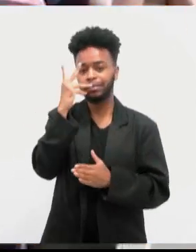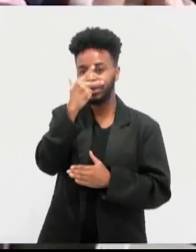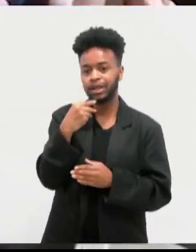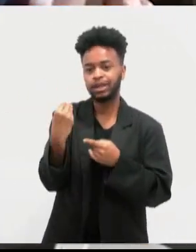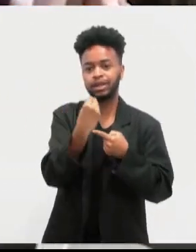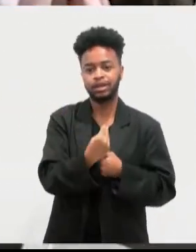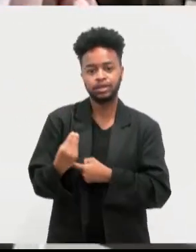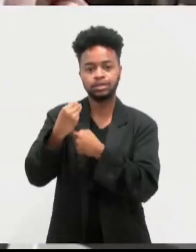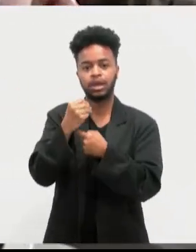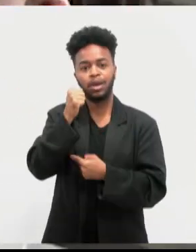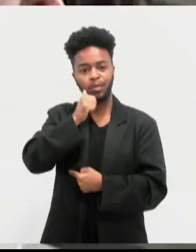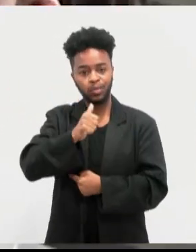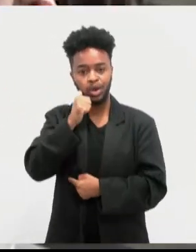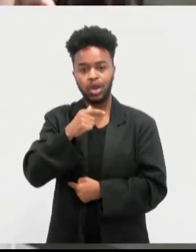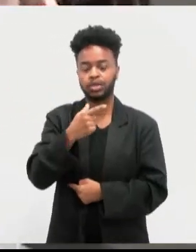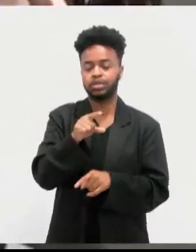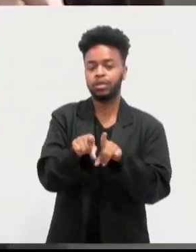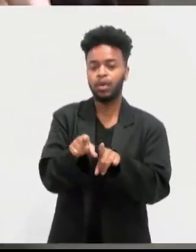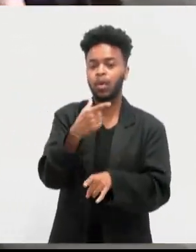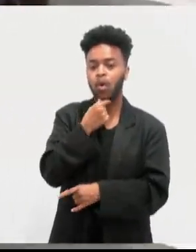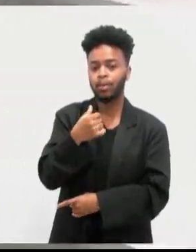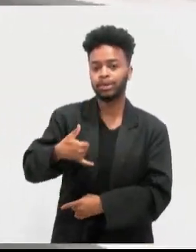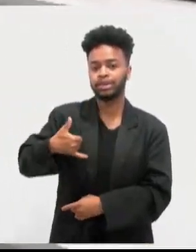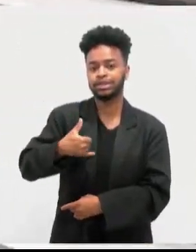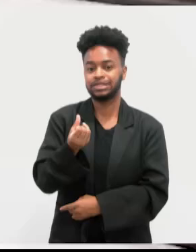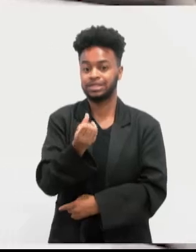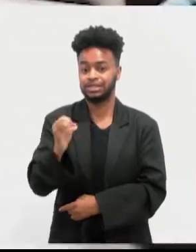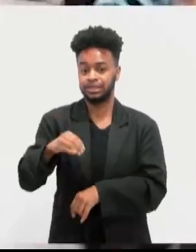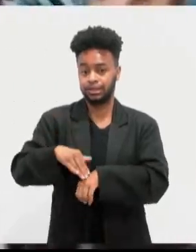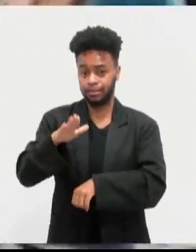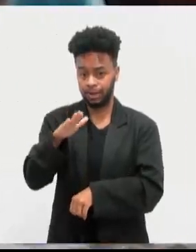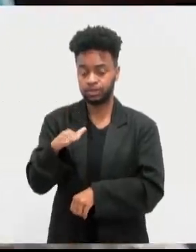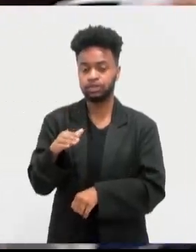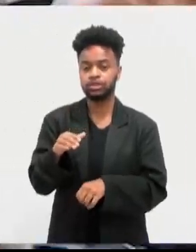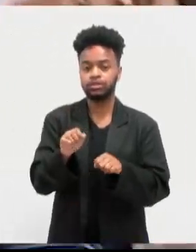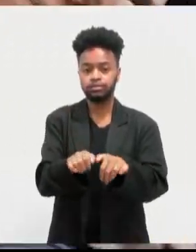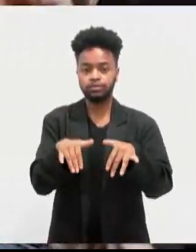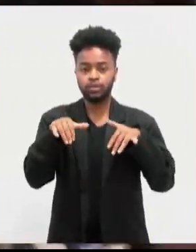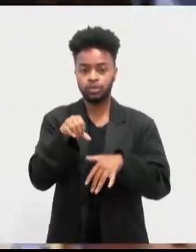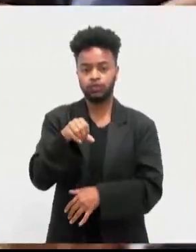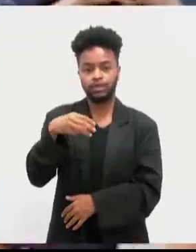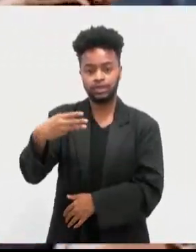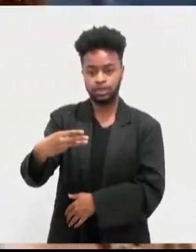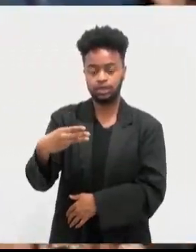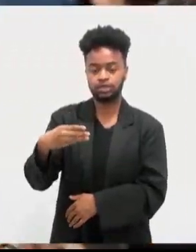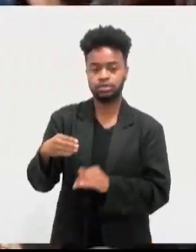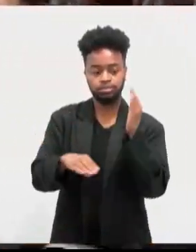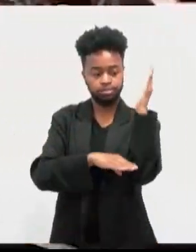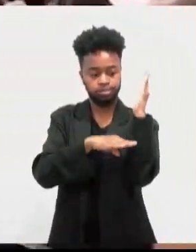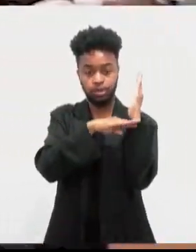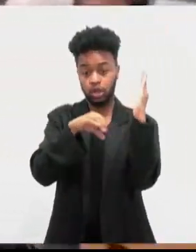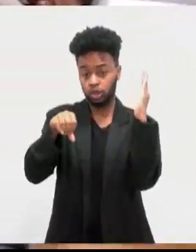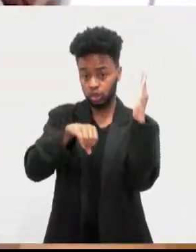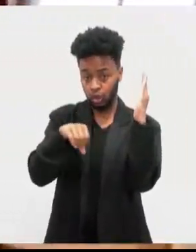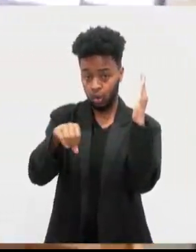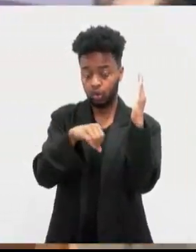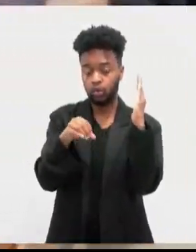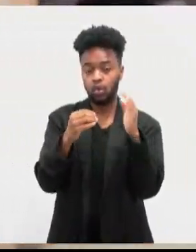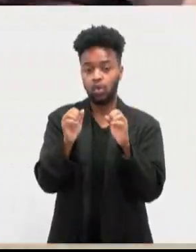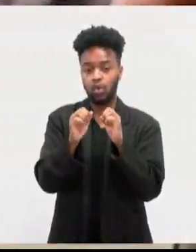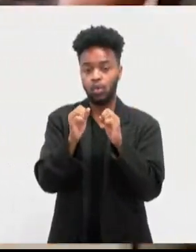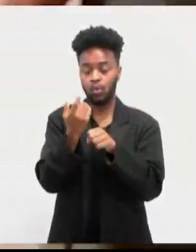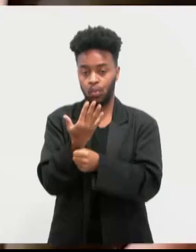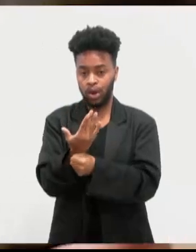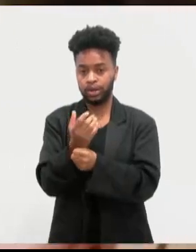para mulheres e homens 60+. Será no Auditório 93, no 9º andar do Bloco F da UERJ, no Maracanã, na